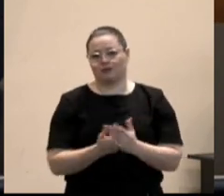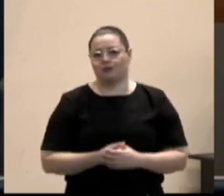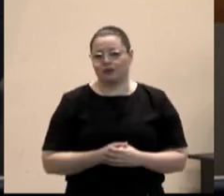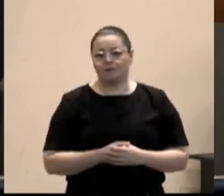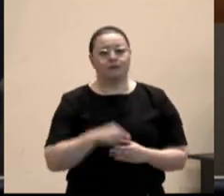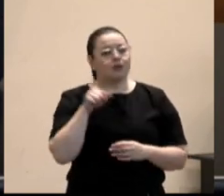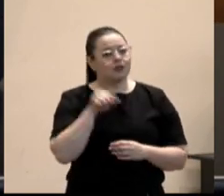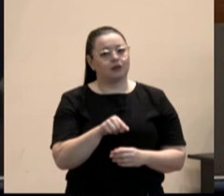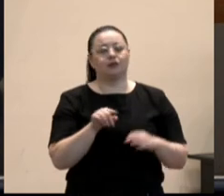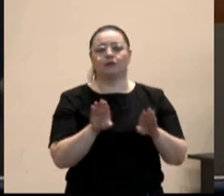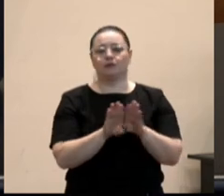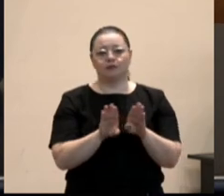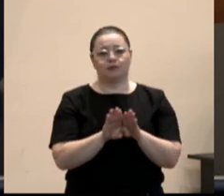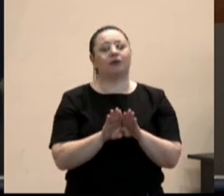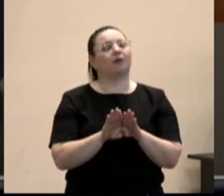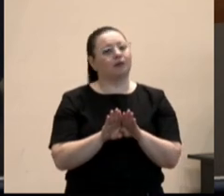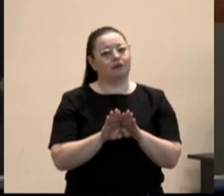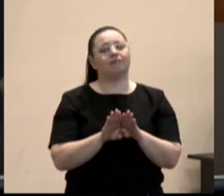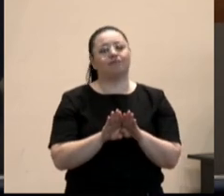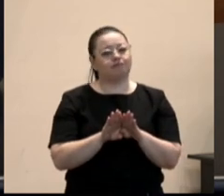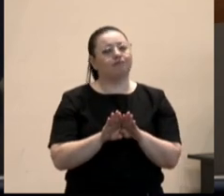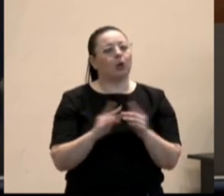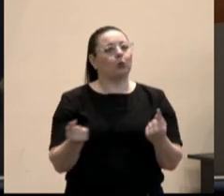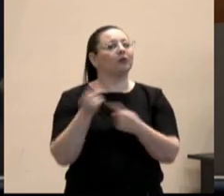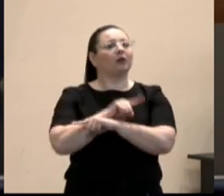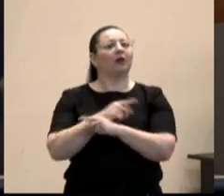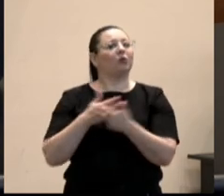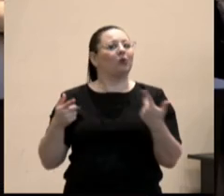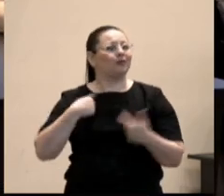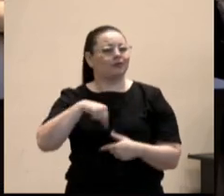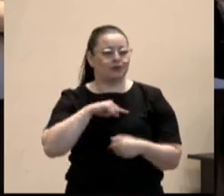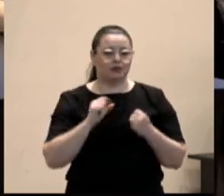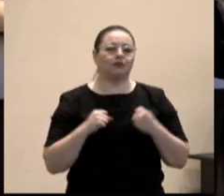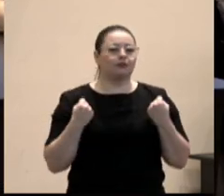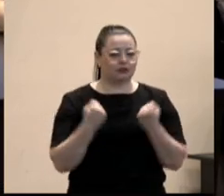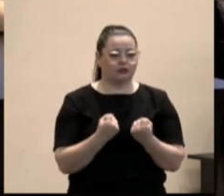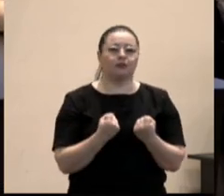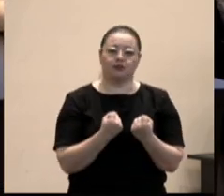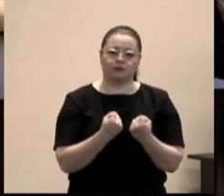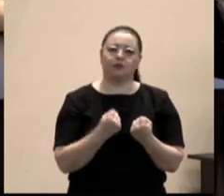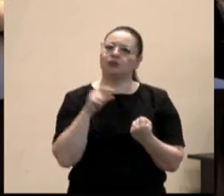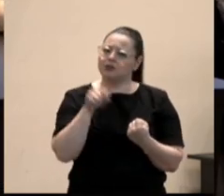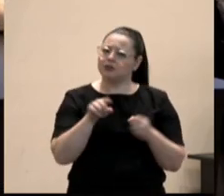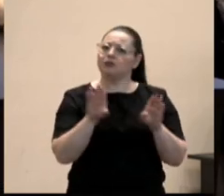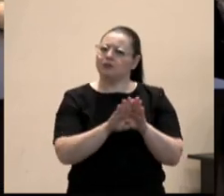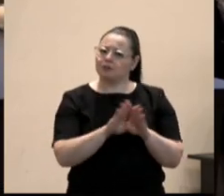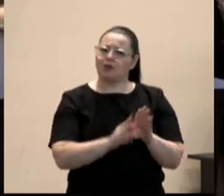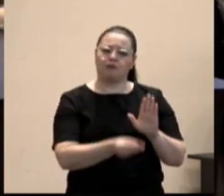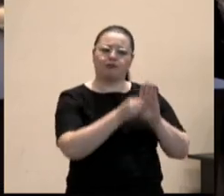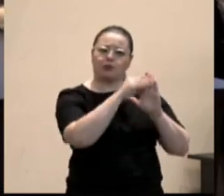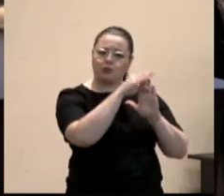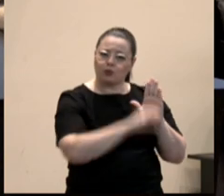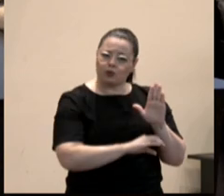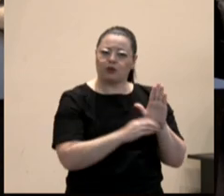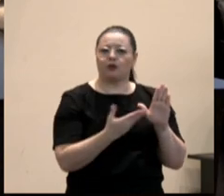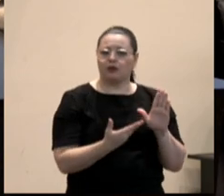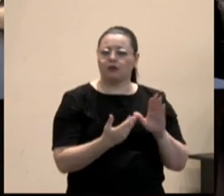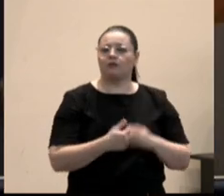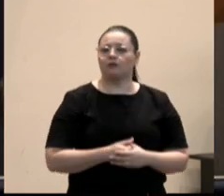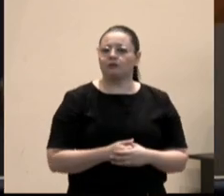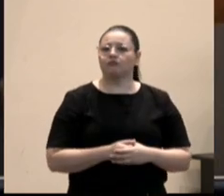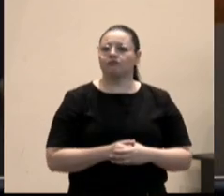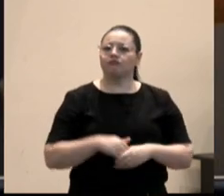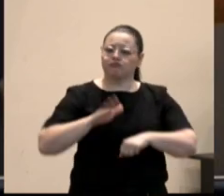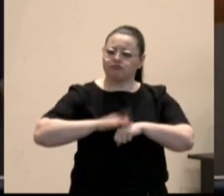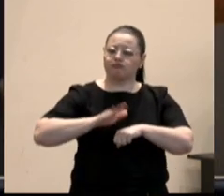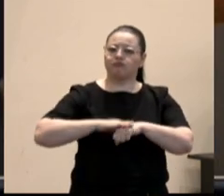contrária também à concepção de professores que nós defendemos. Isso também é questão do currículo. Enfim, a autonomia